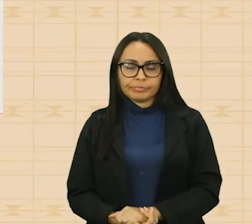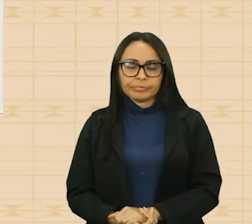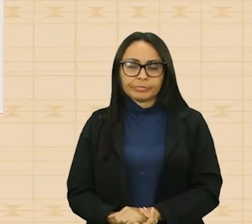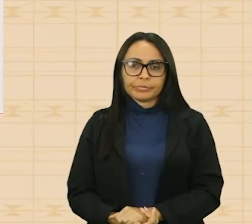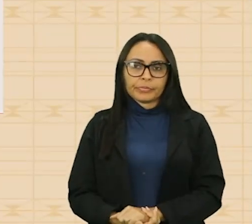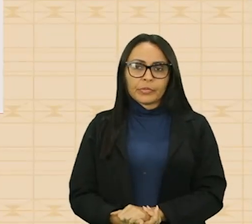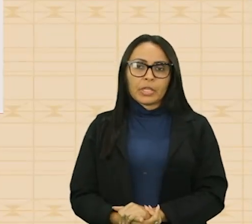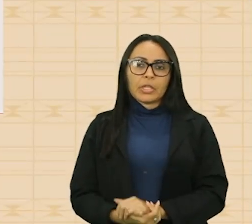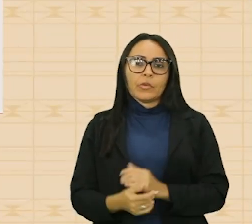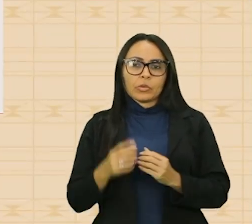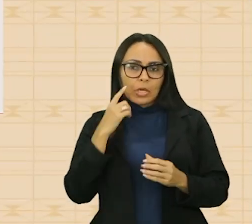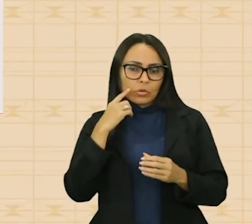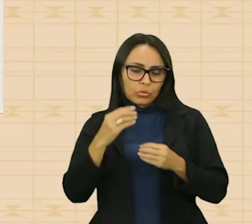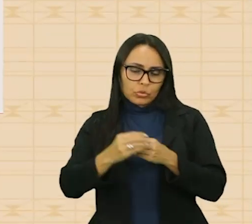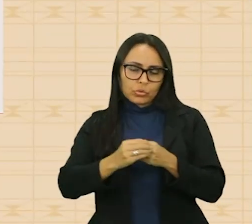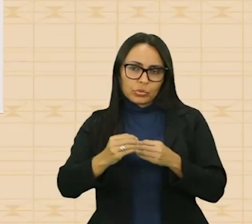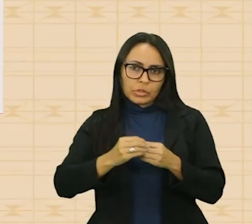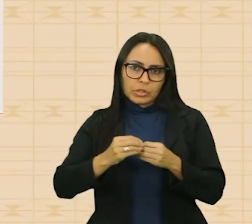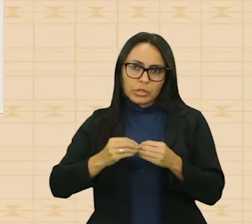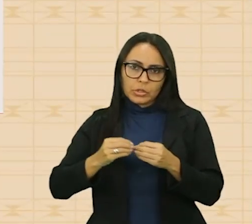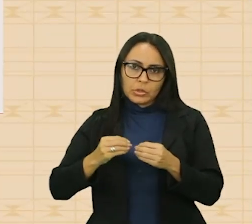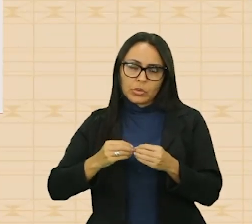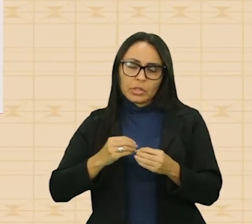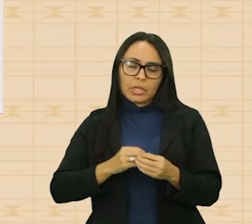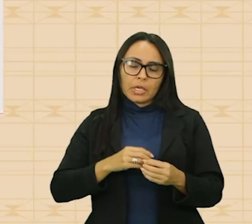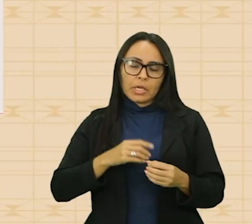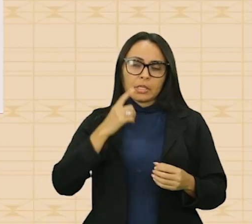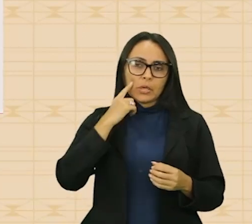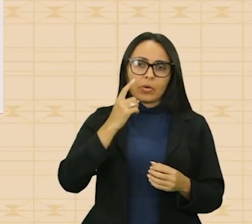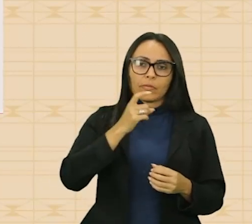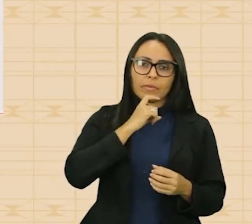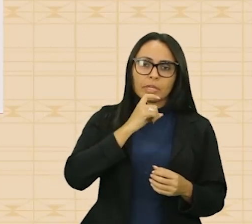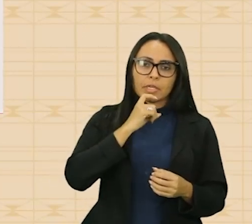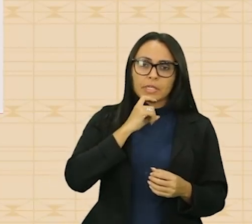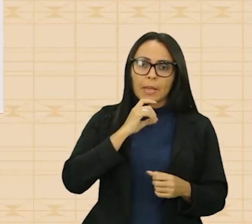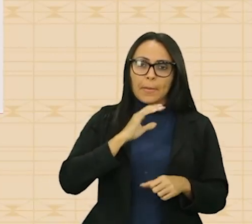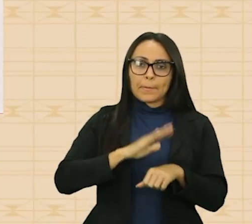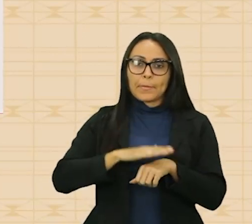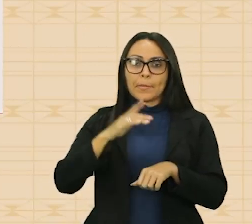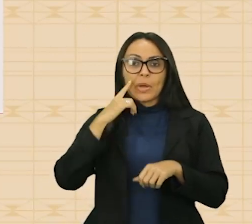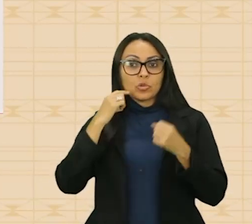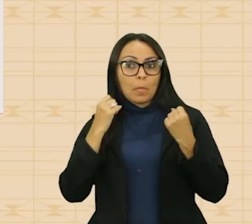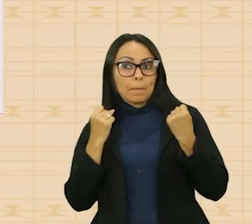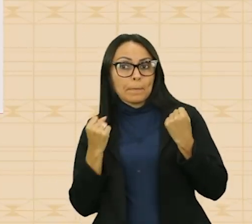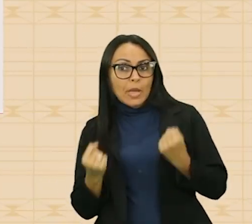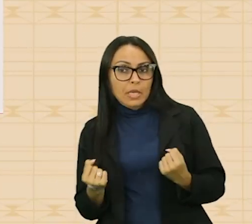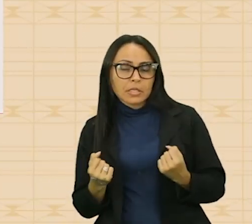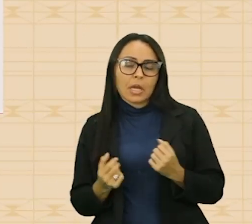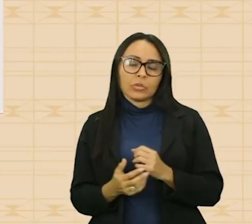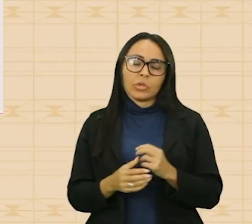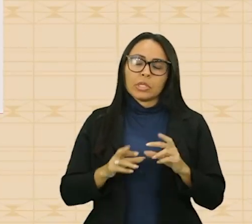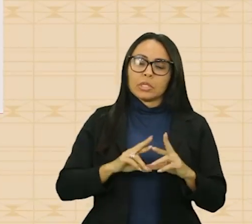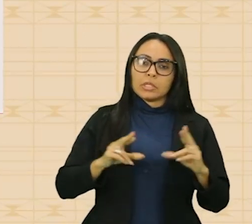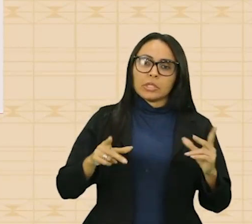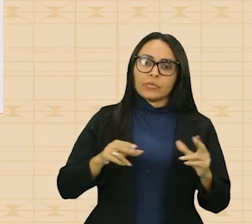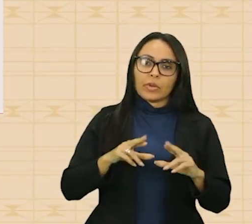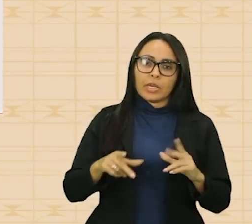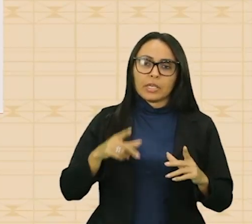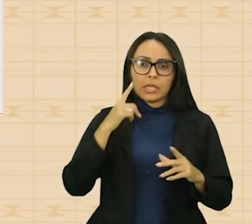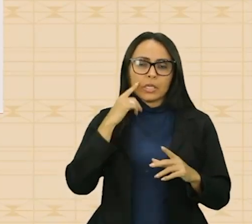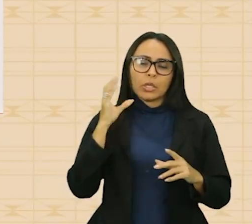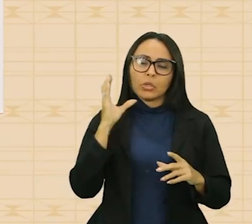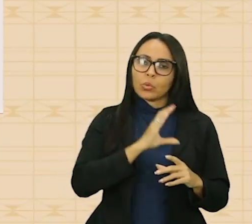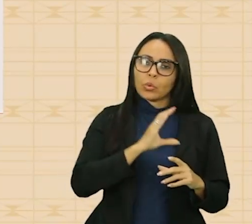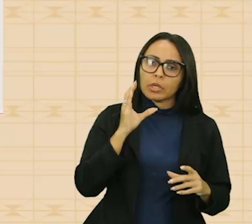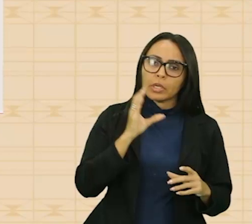estar juntinhas. E aí o ar frio, ele é mais denso, mais pesado. Diferente do ar quente, que as